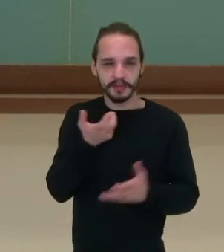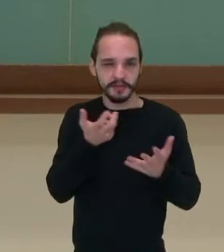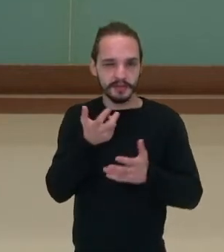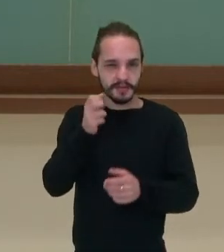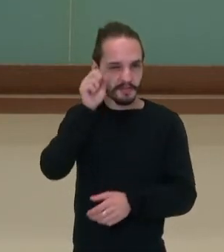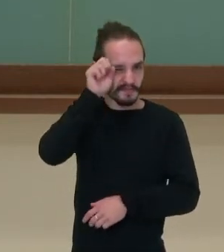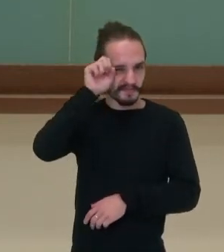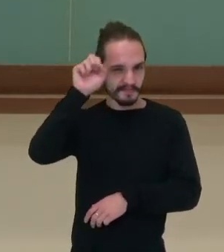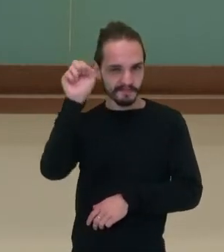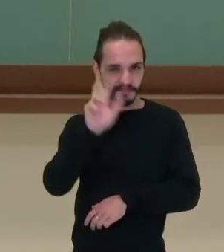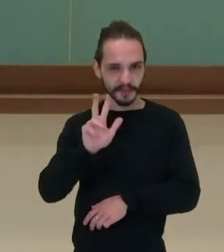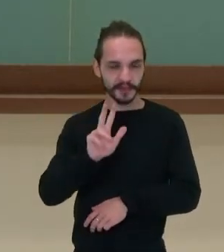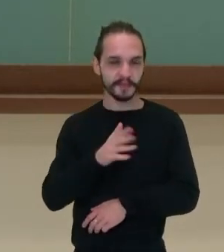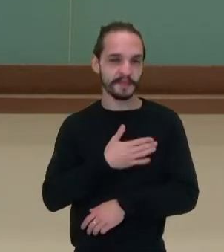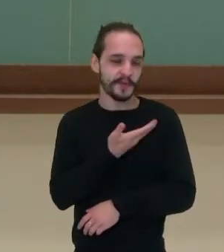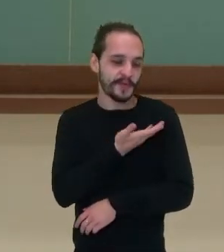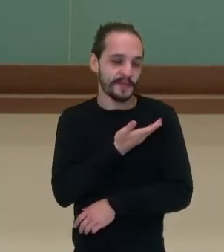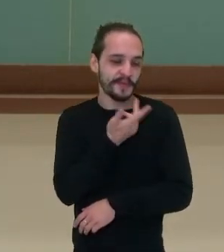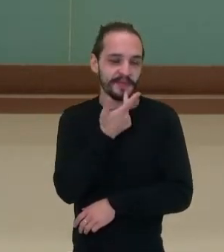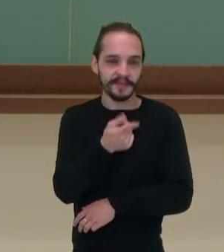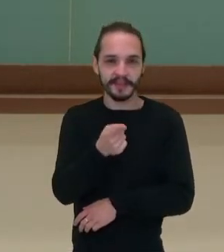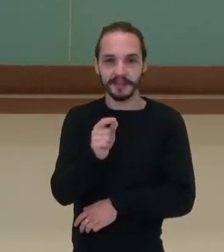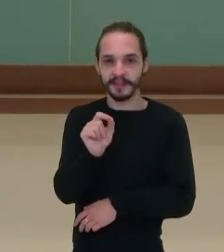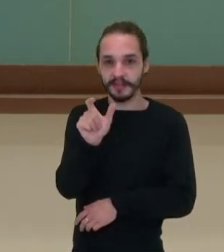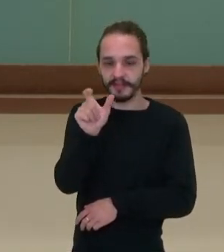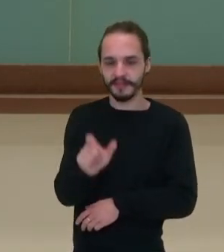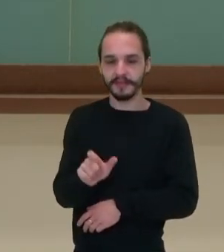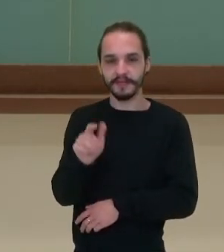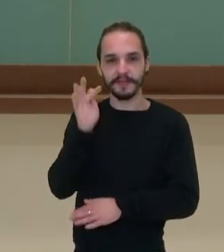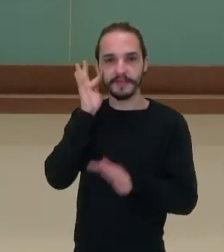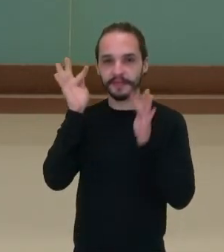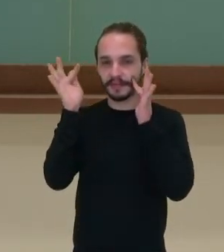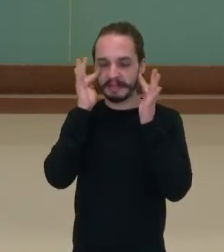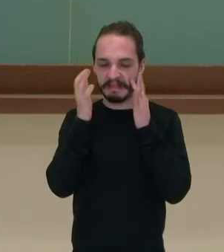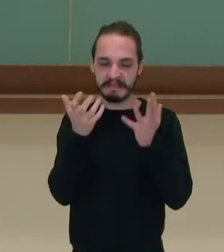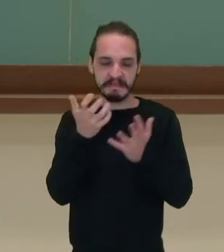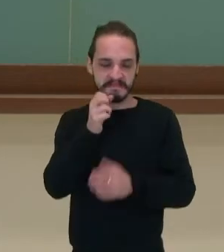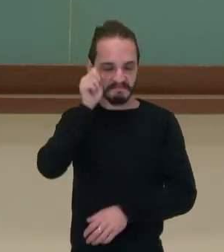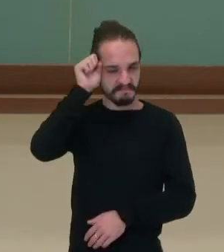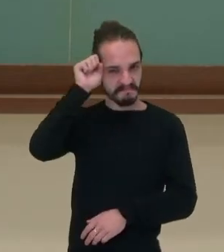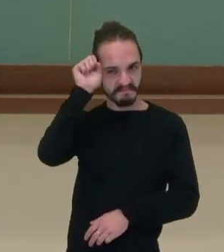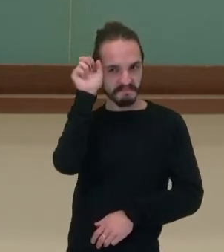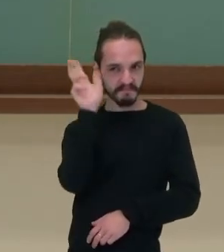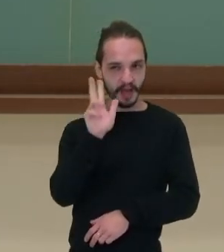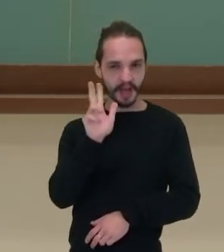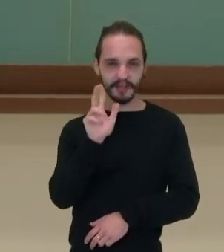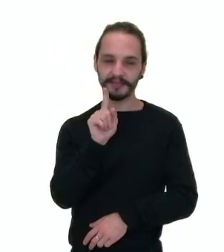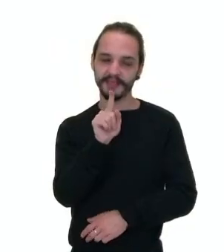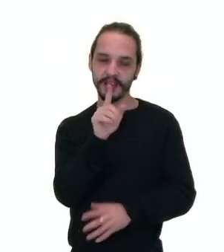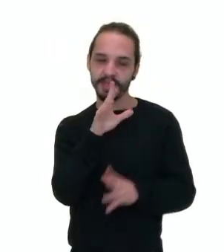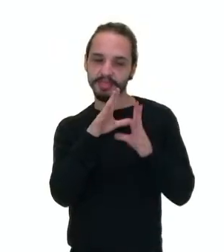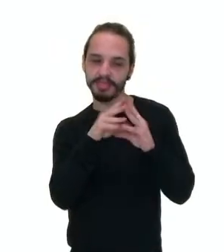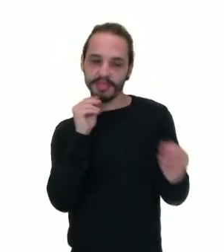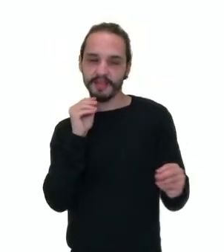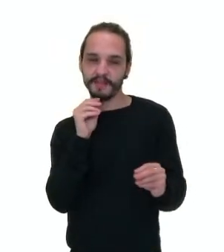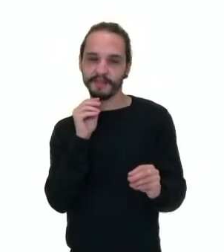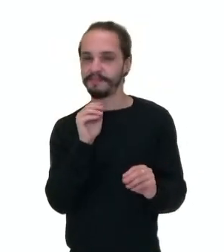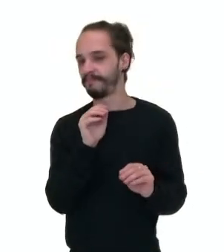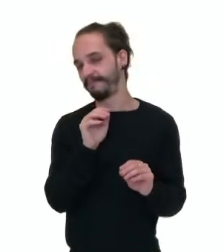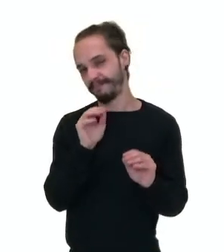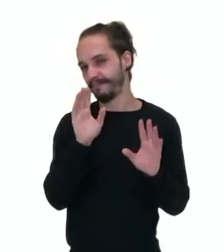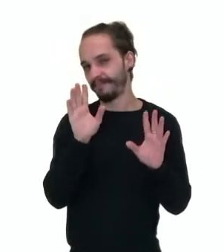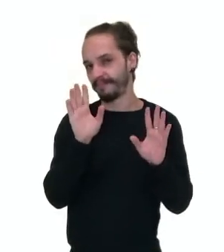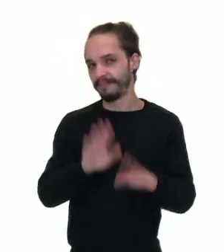o meu colega, o professor Júnior Carlos de Filosofia, moleque buchudo, né? Então o cara quis escapar da brincadeira. E,